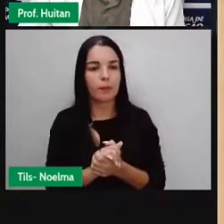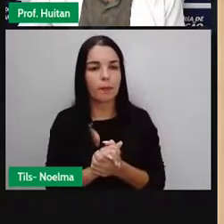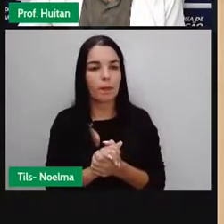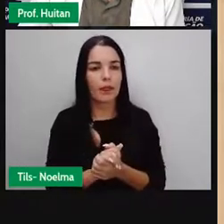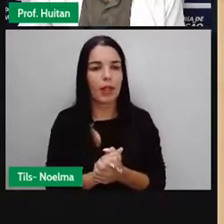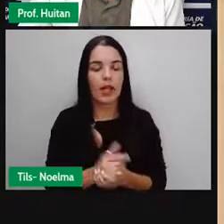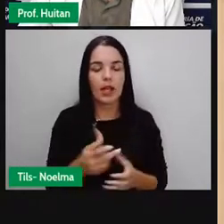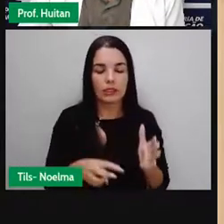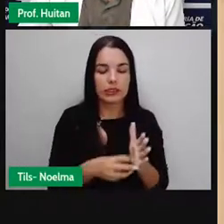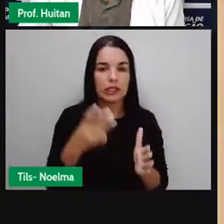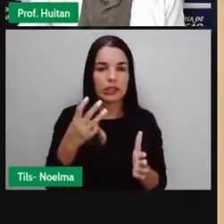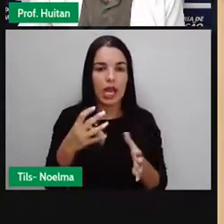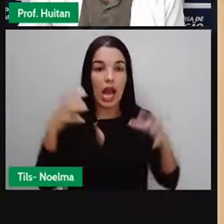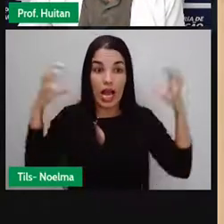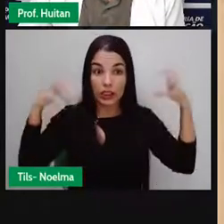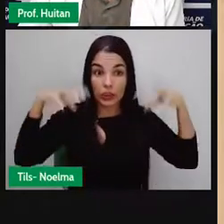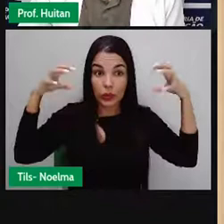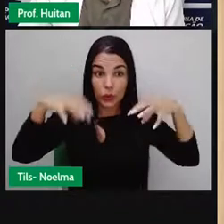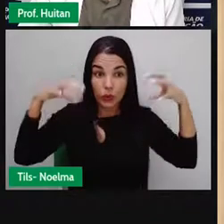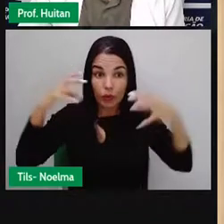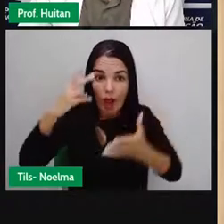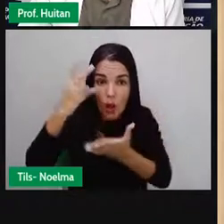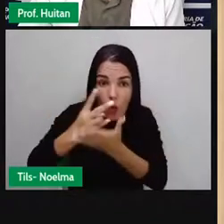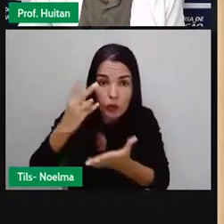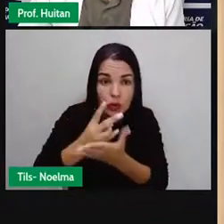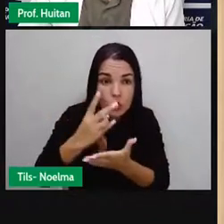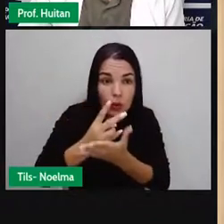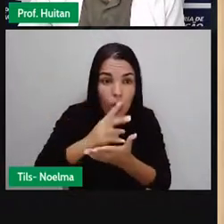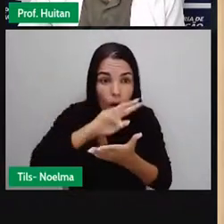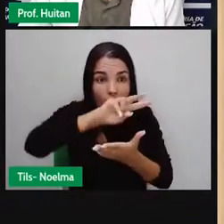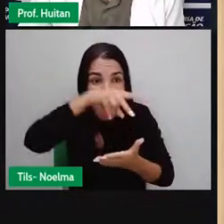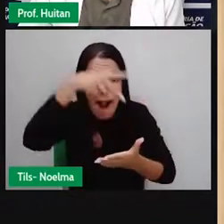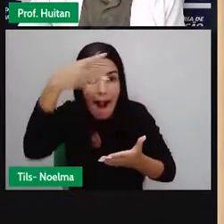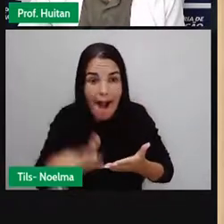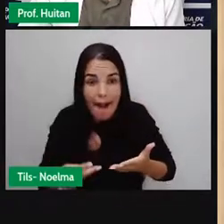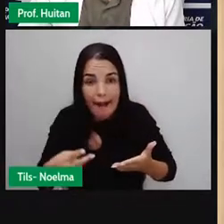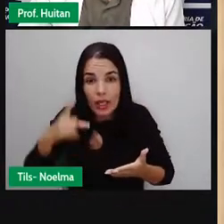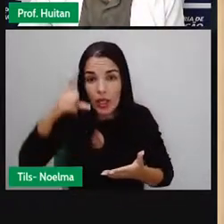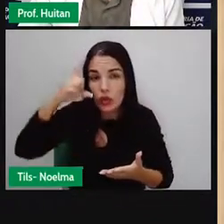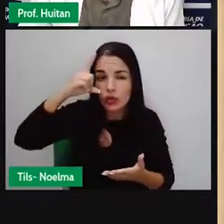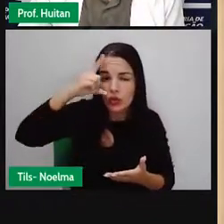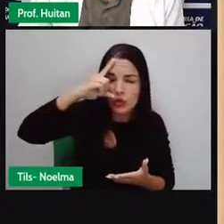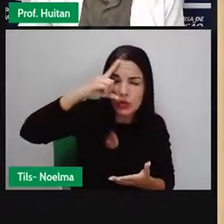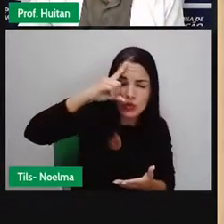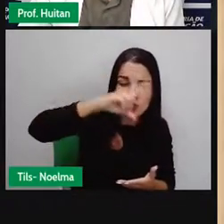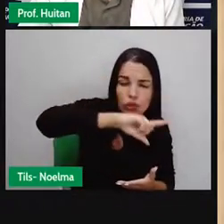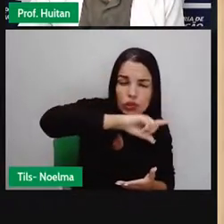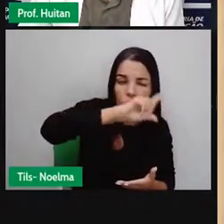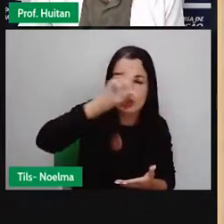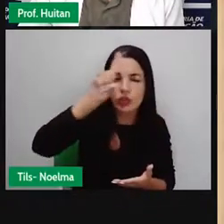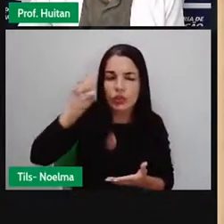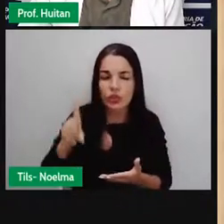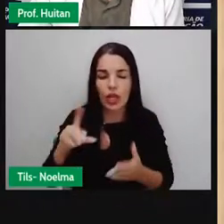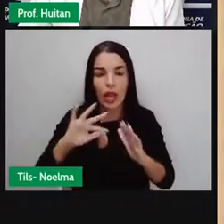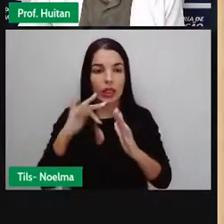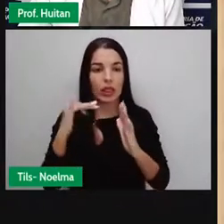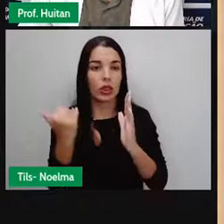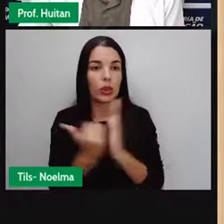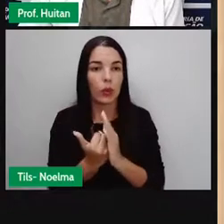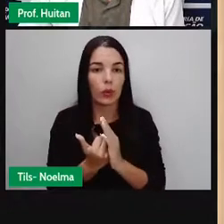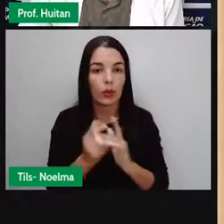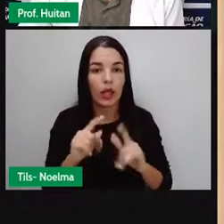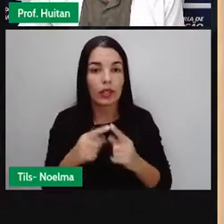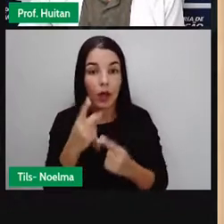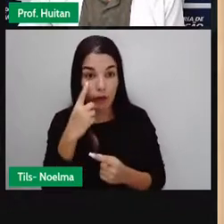dia inteiro. Persistiu em cair é uma locução verbal, ou seja, tem dois verbos, tem mais de uma palavra, no caso dos verbos